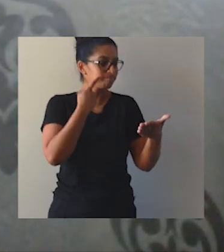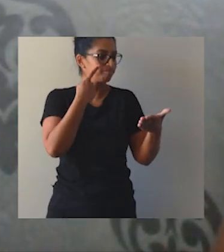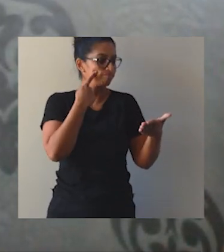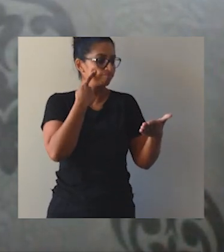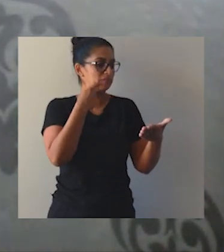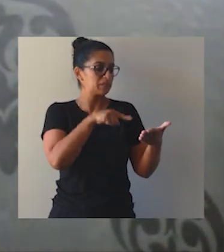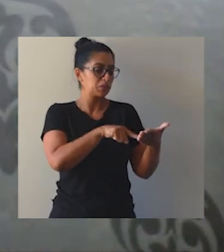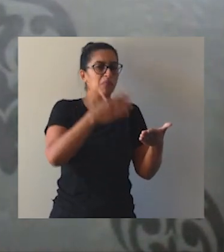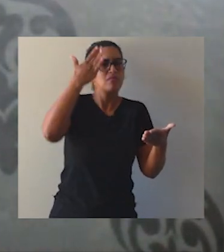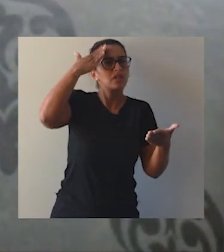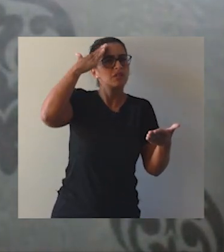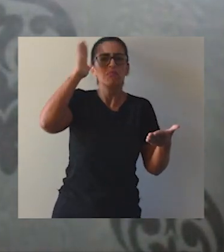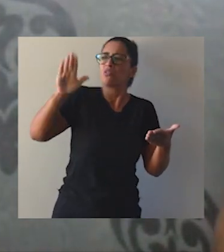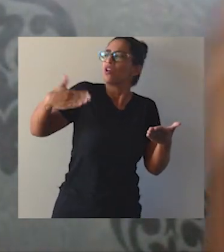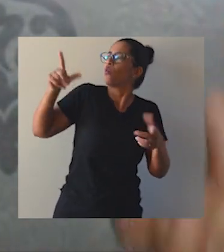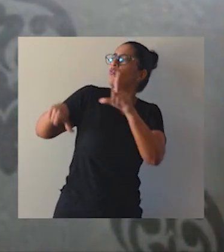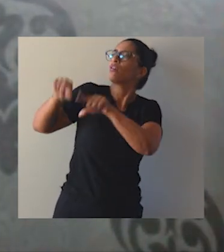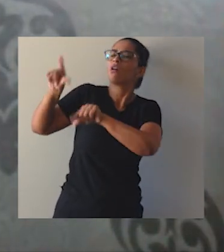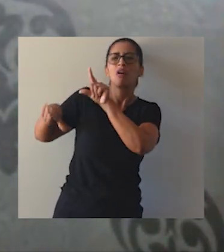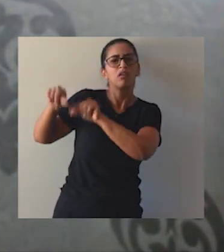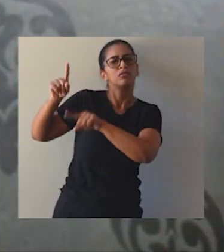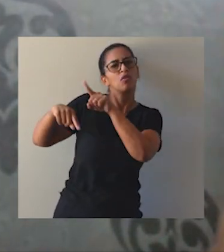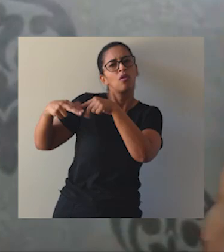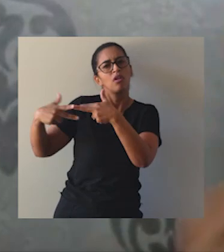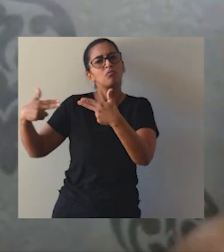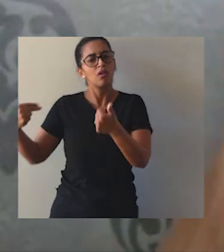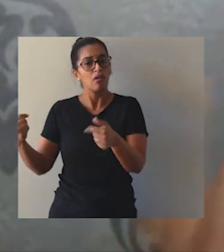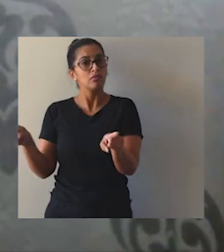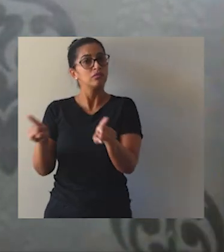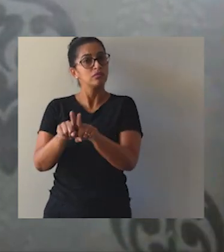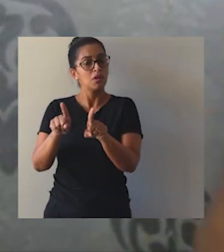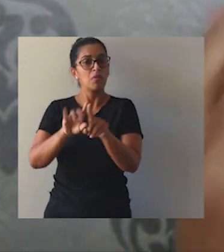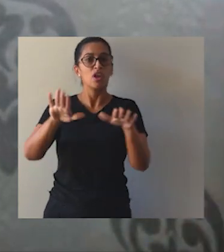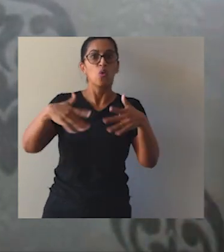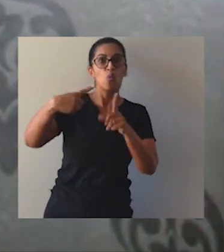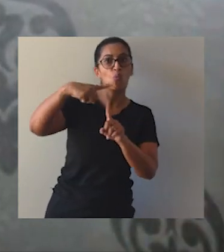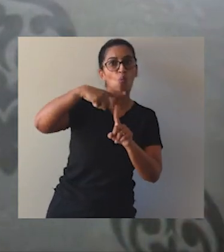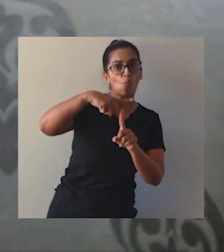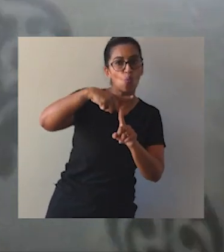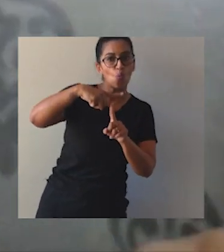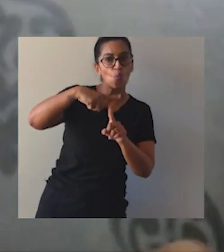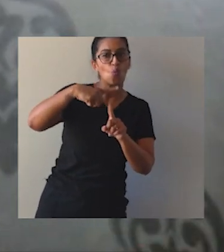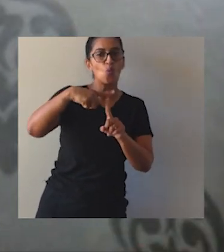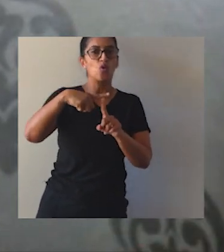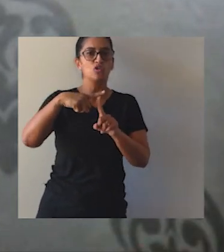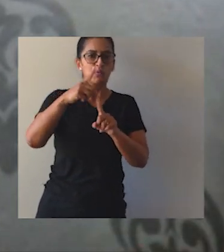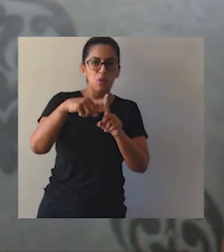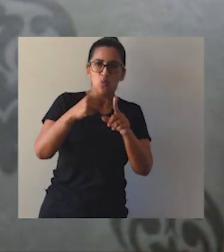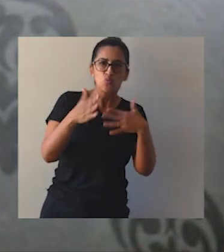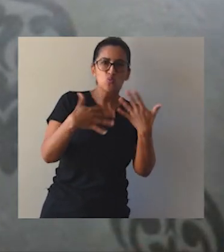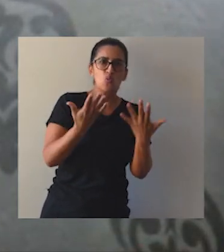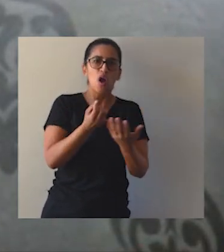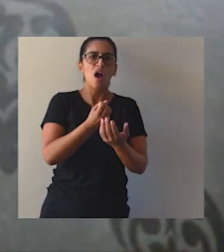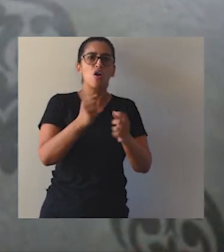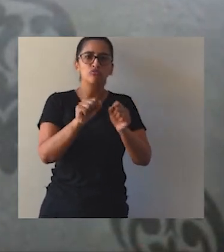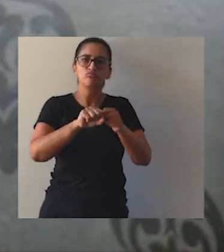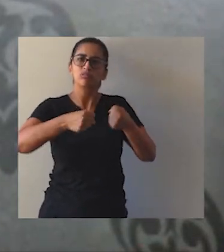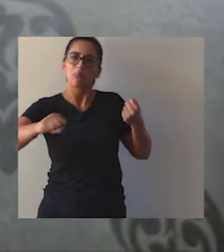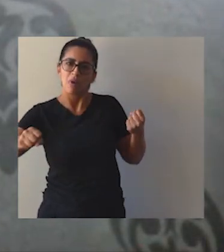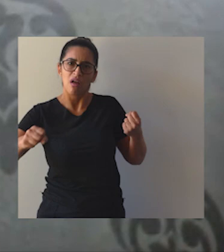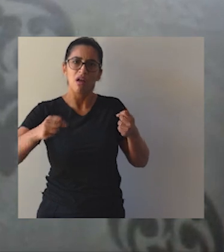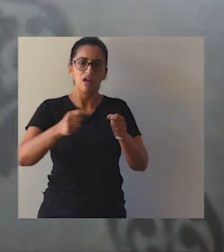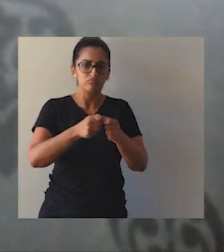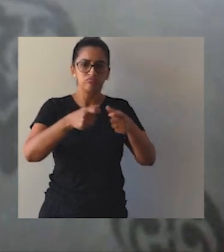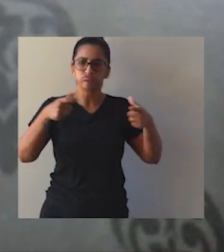seleção, a classificação, saber das cores, tamanho, fonte. Então, são alguns jogos que nós podemos